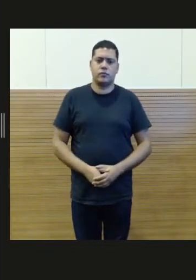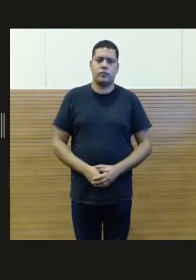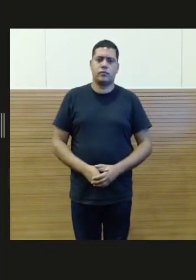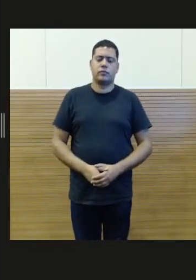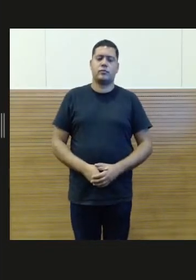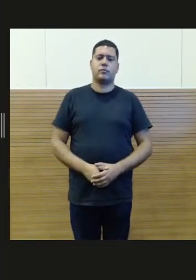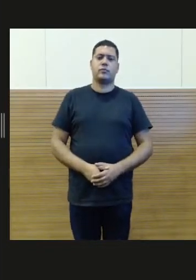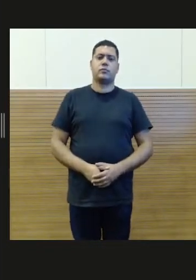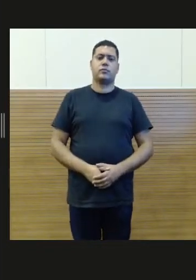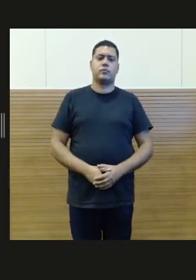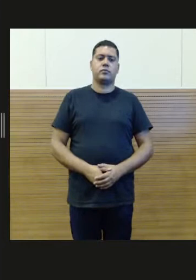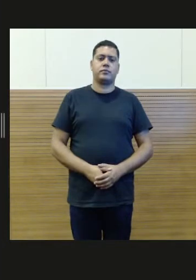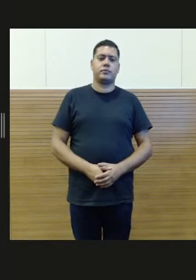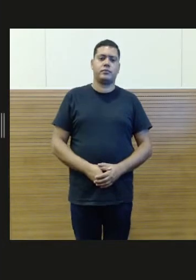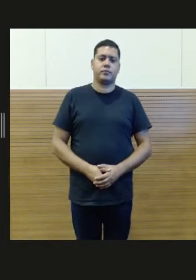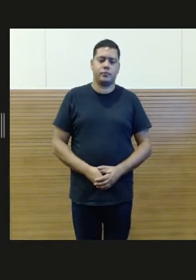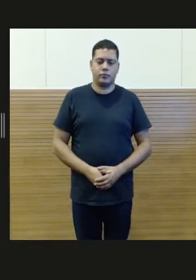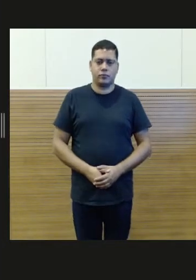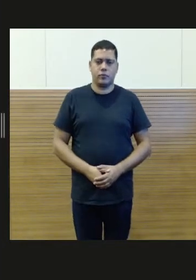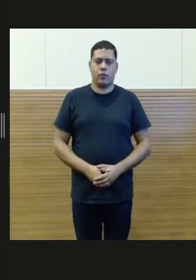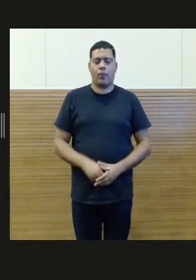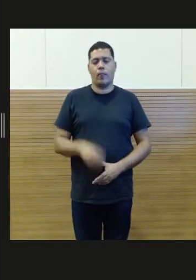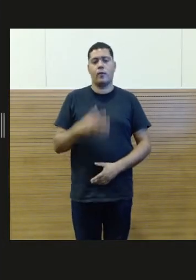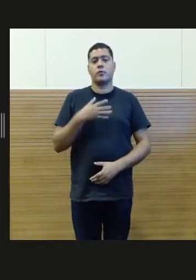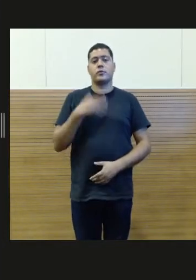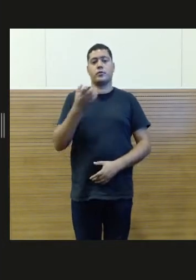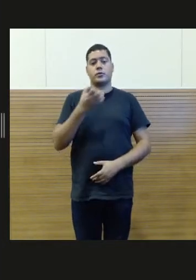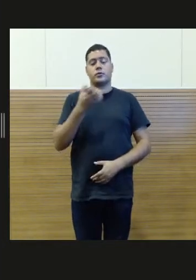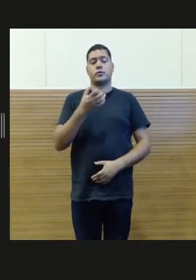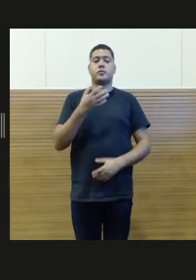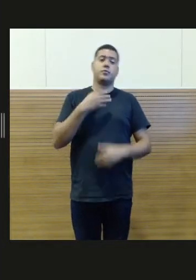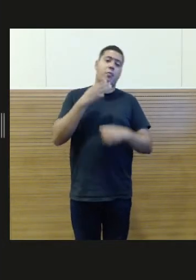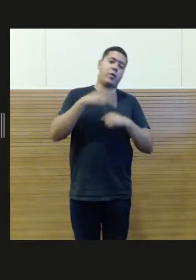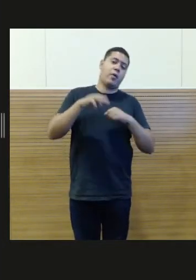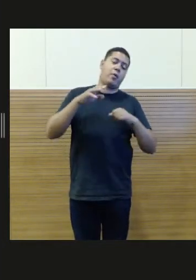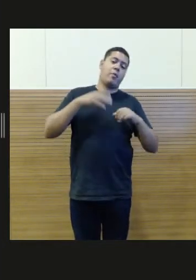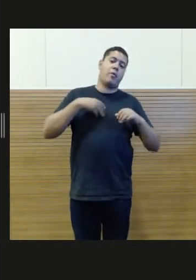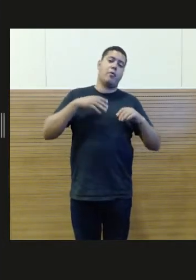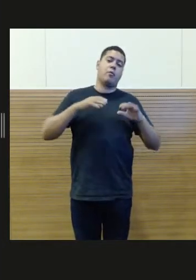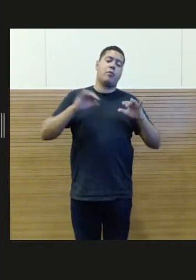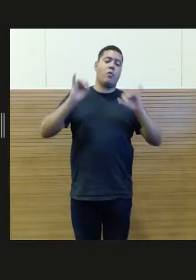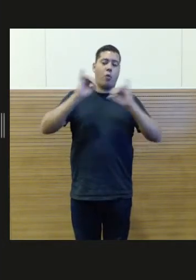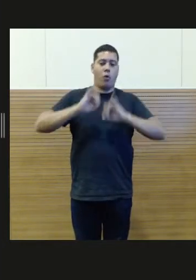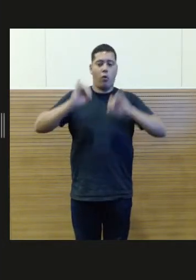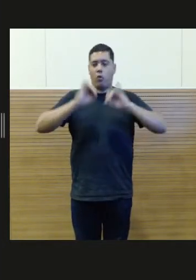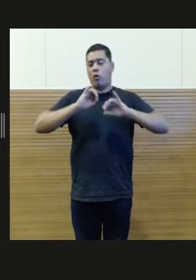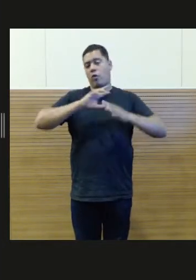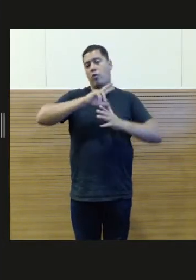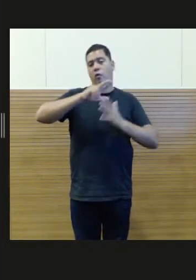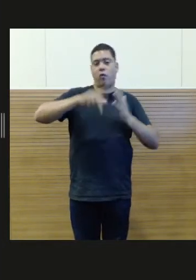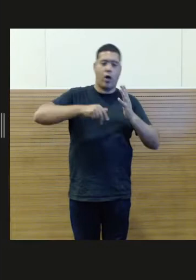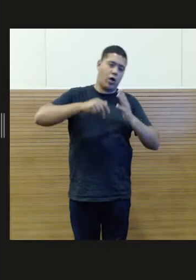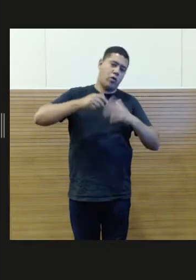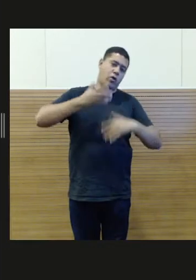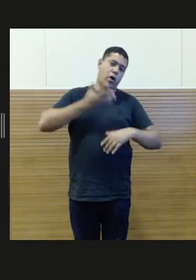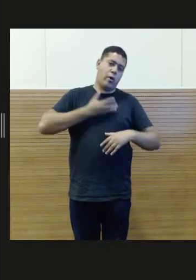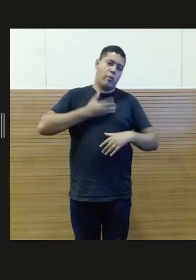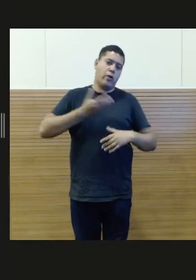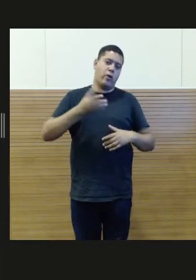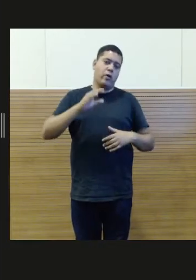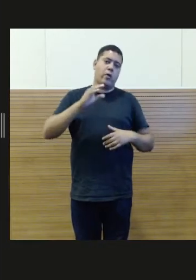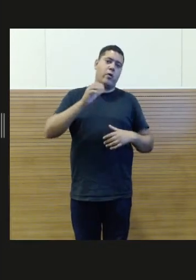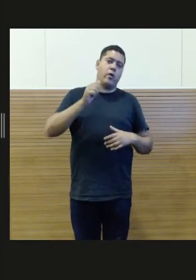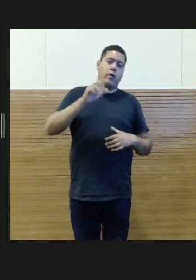Eu quero mandar minhas saudações a vários colegas, como o Carlos Monteiro,